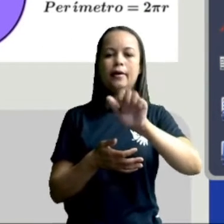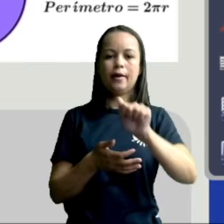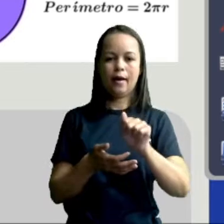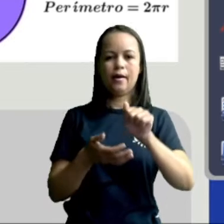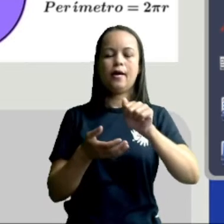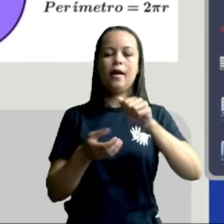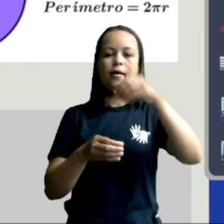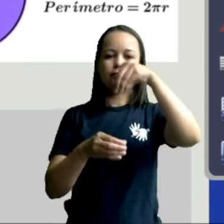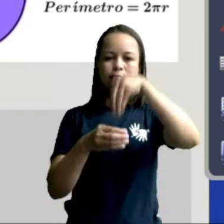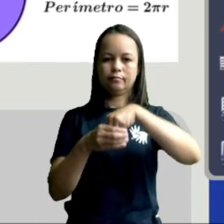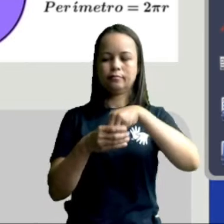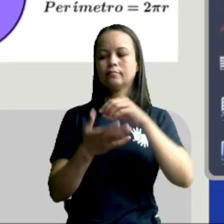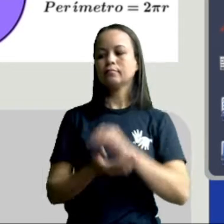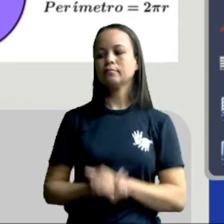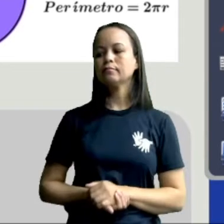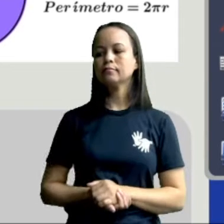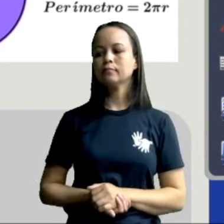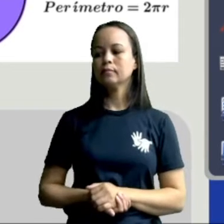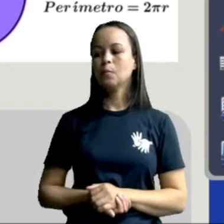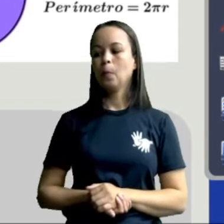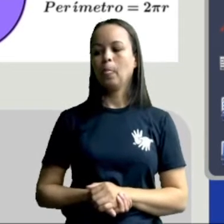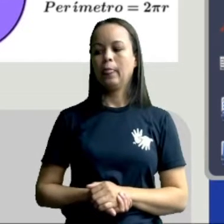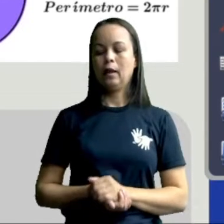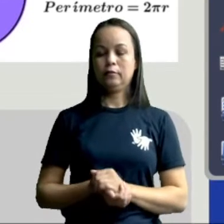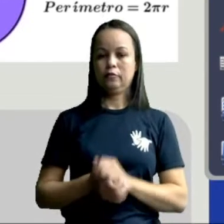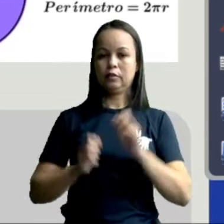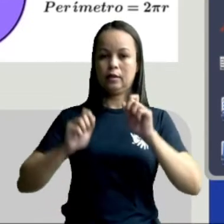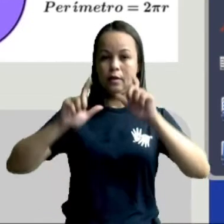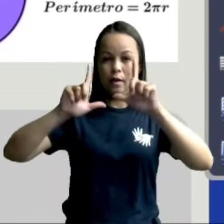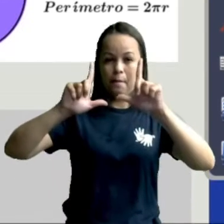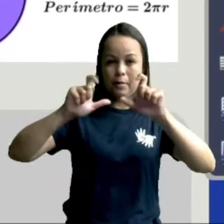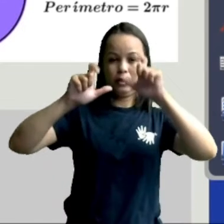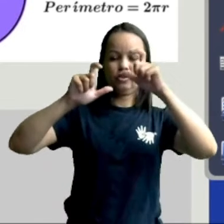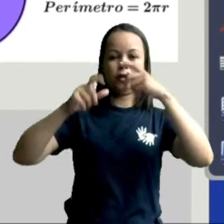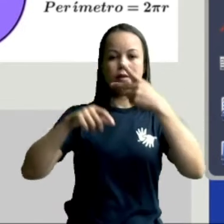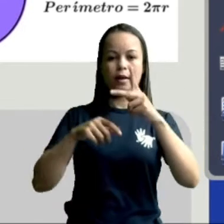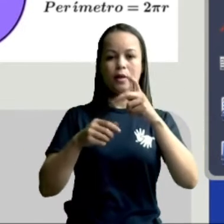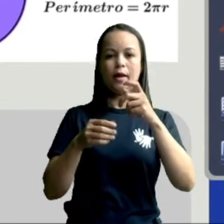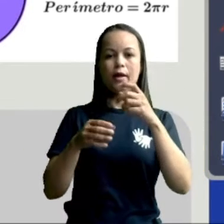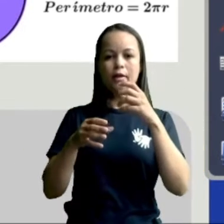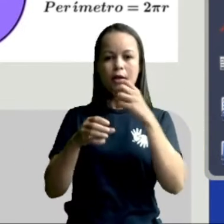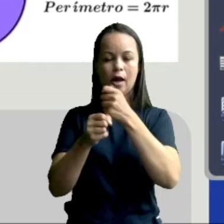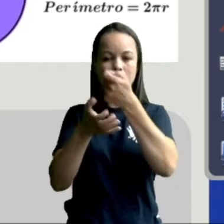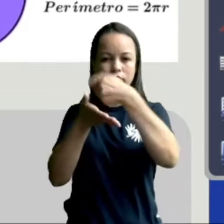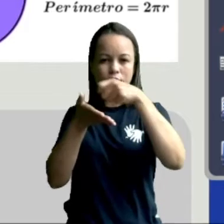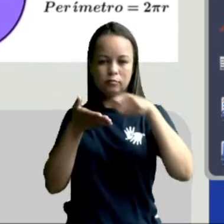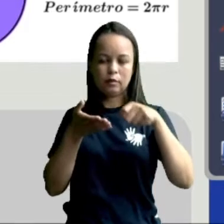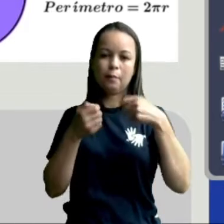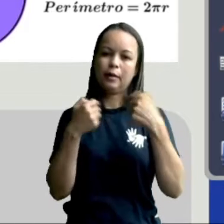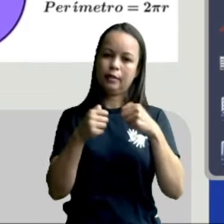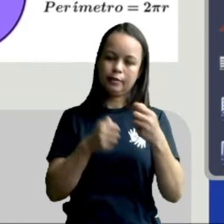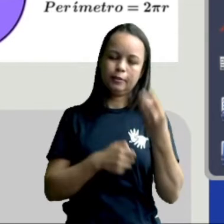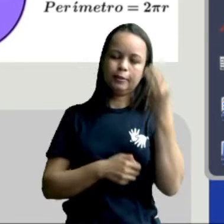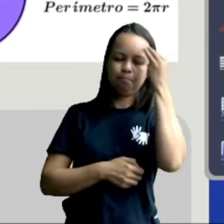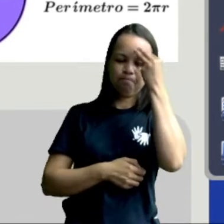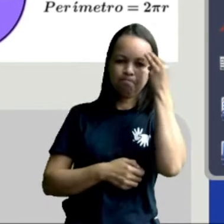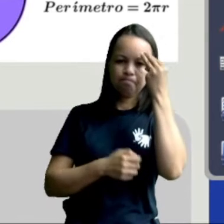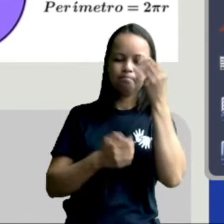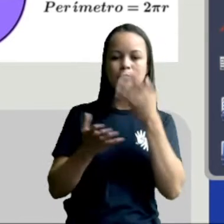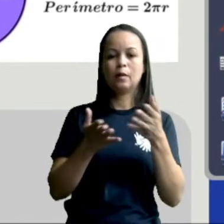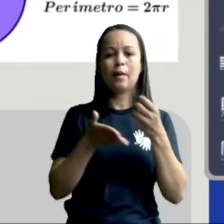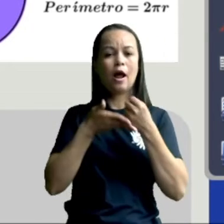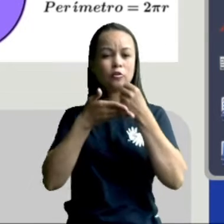tem uma fórmula específica. Aqui você dá o print da tela, anota isso daí, né? E precisa memorizar. Para